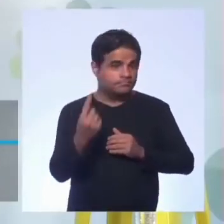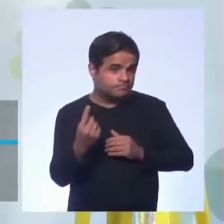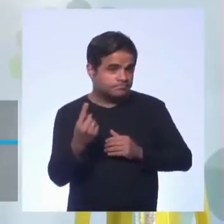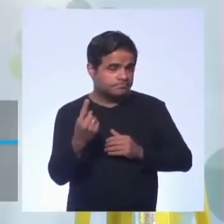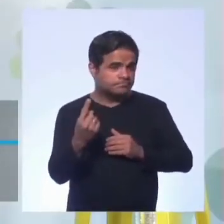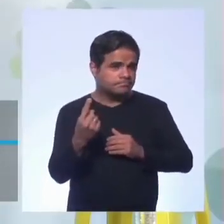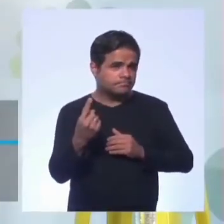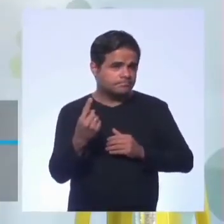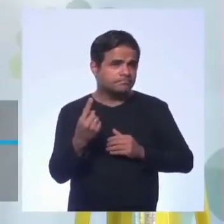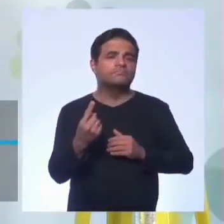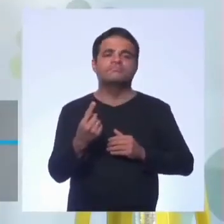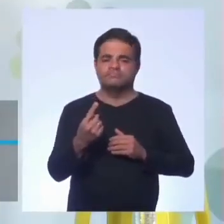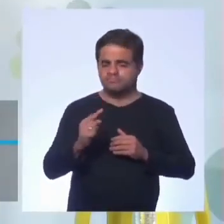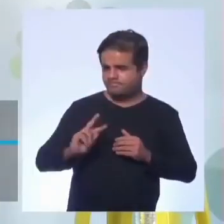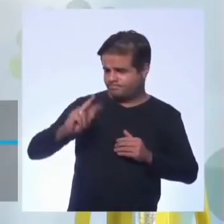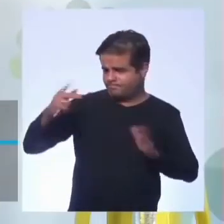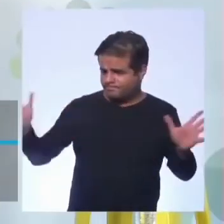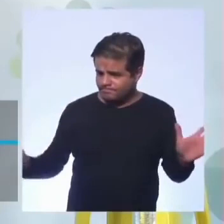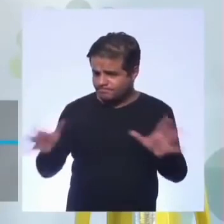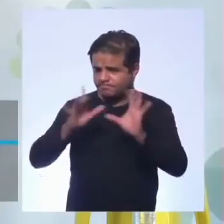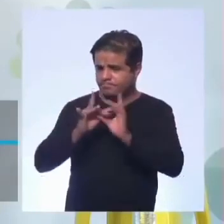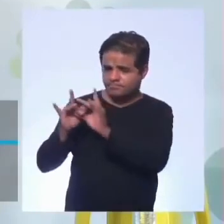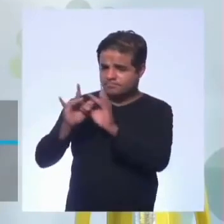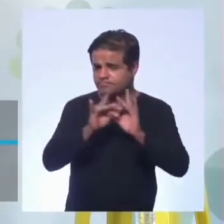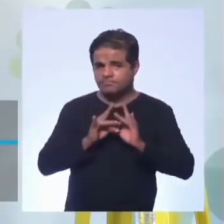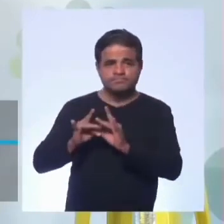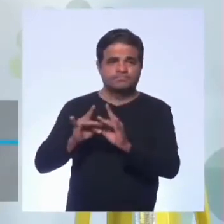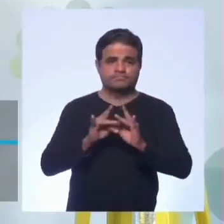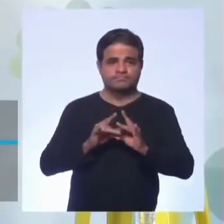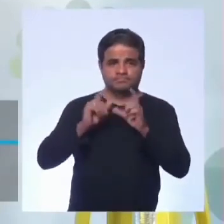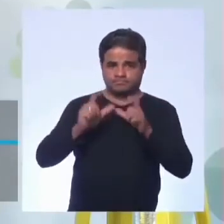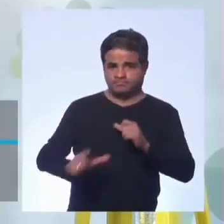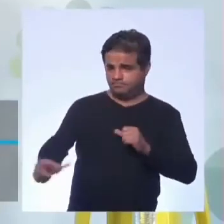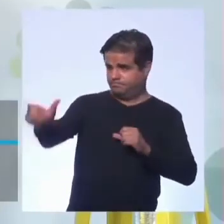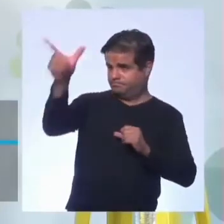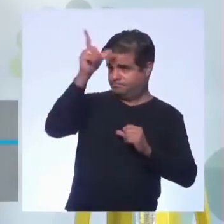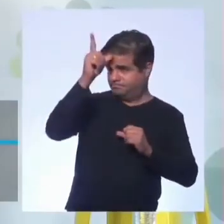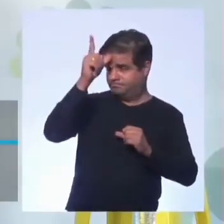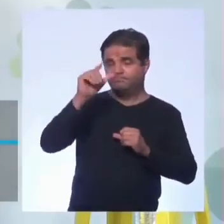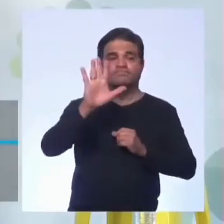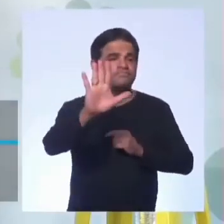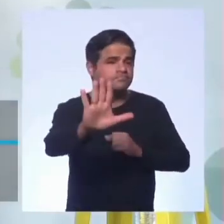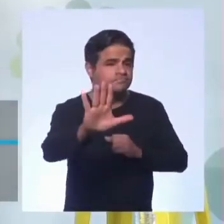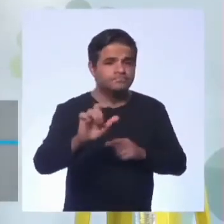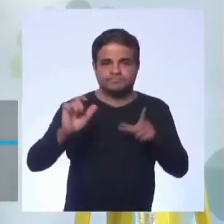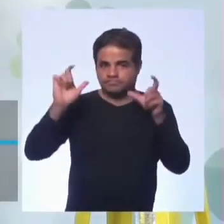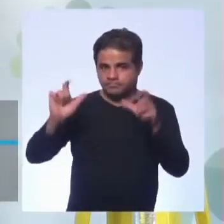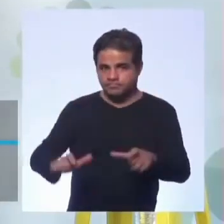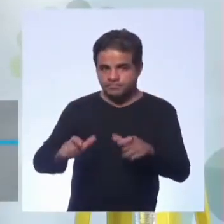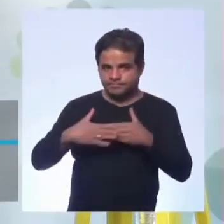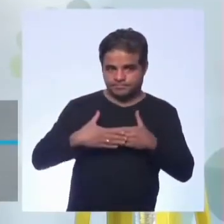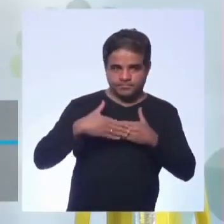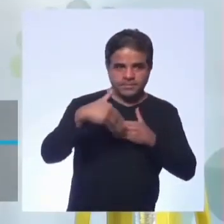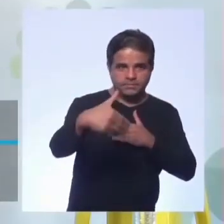1871, promove a unificação do território alemão, mas um território que